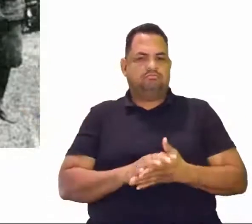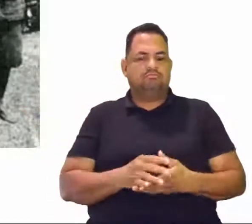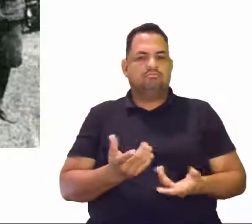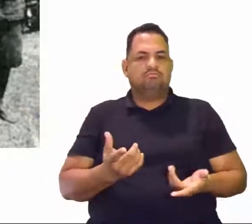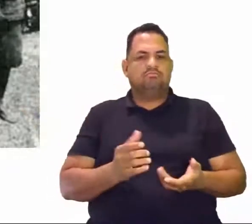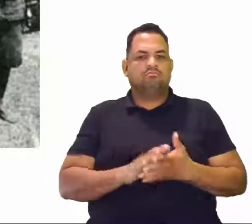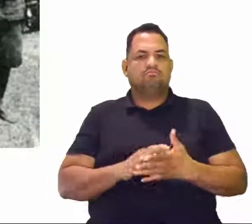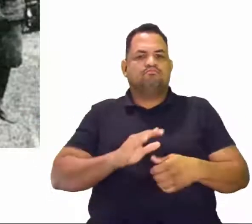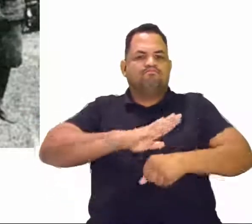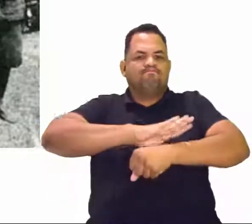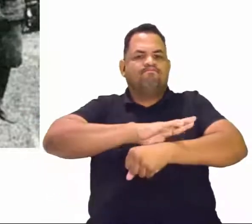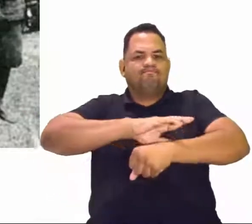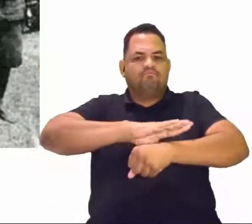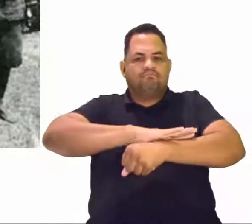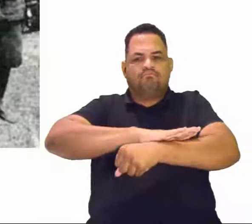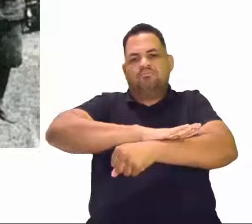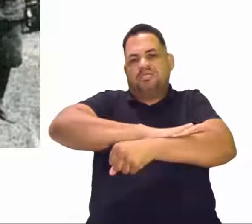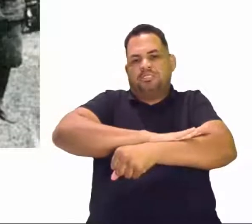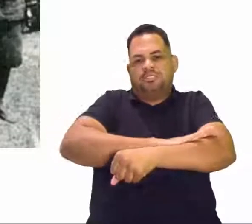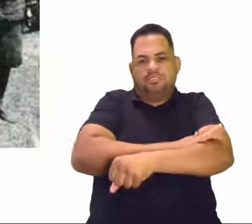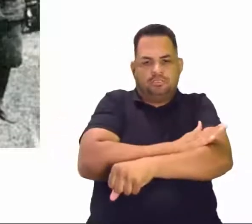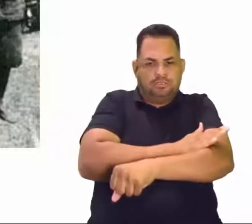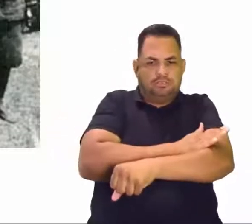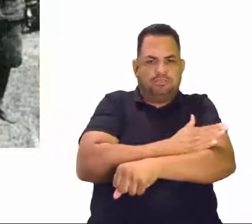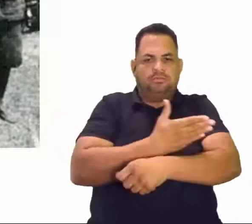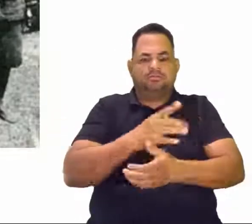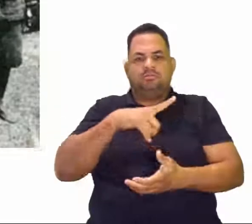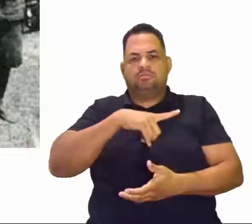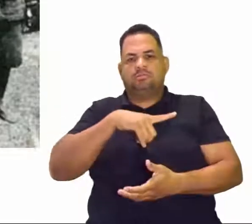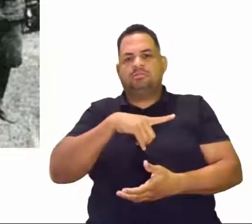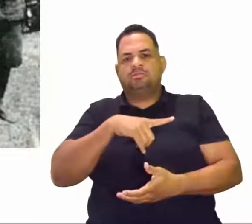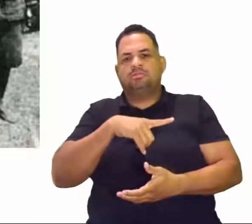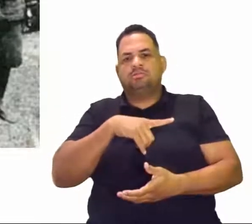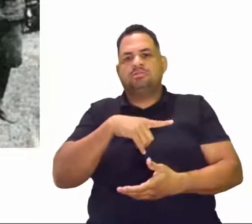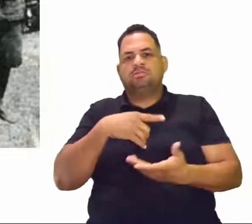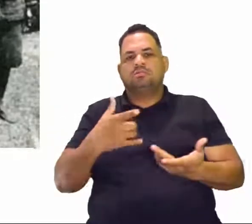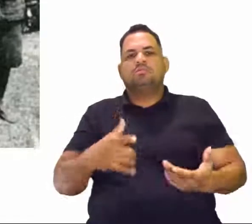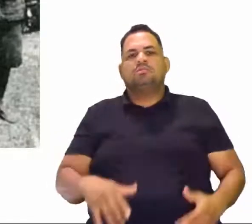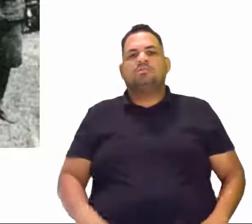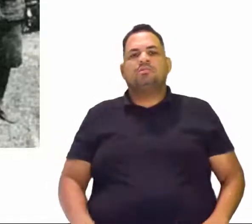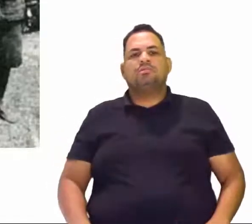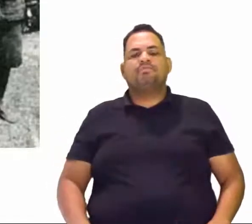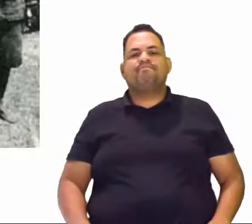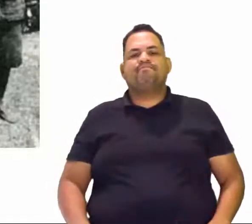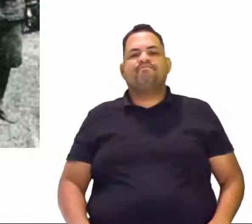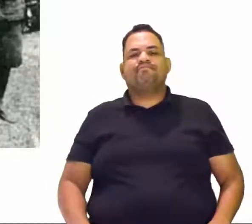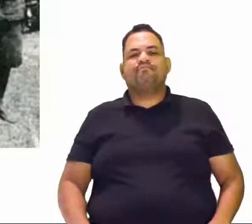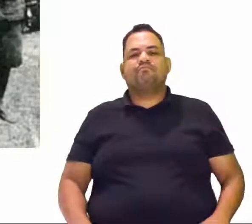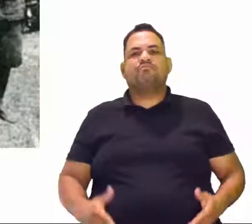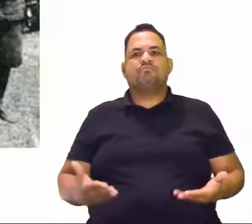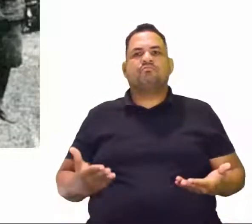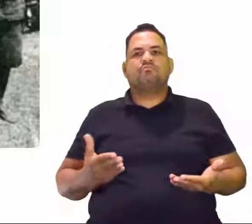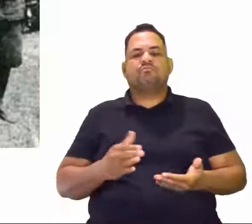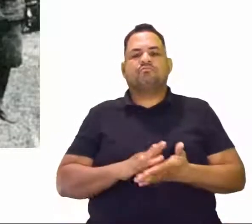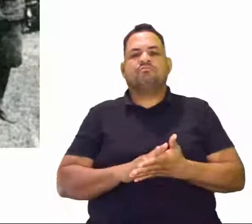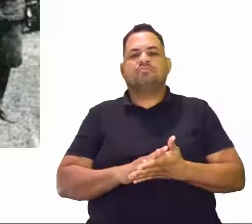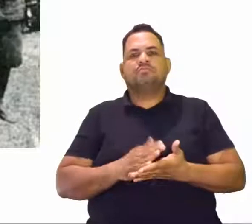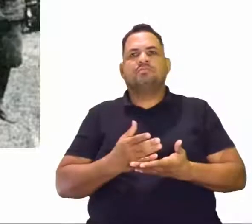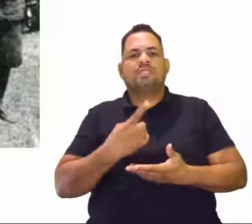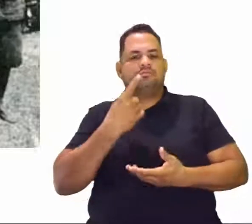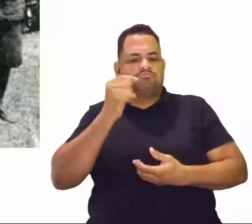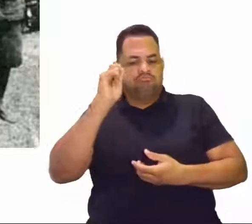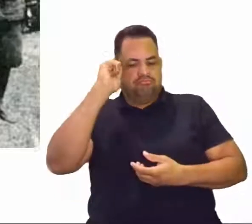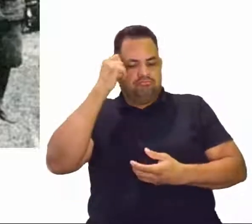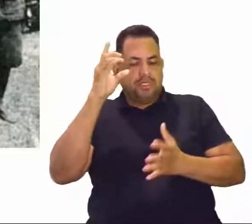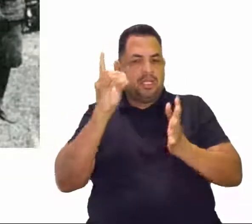o racismo é fruto dessa visão é de superioridade que vai deixando os